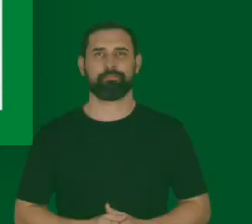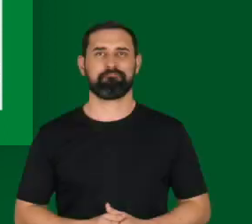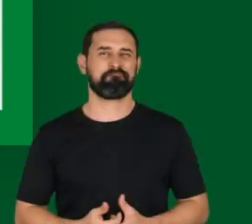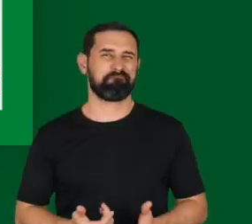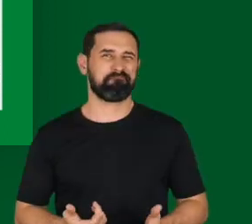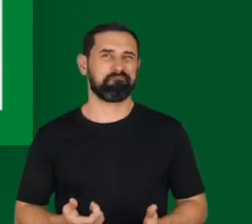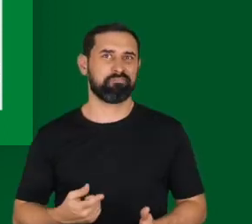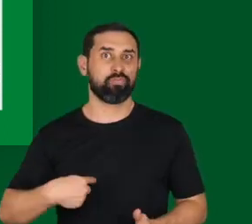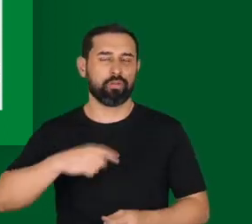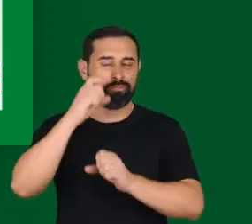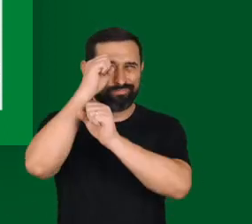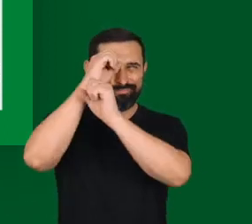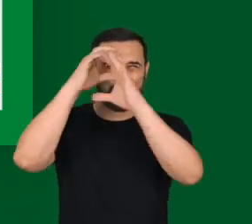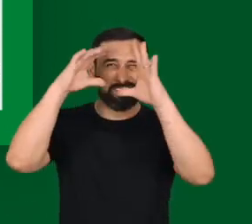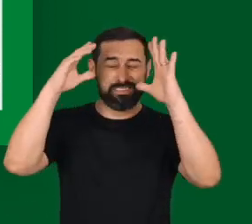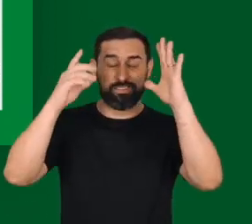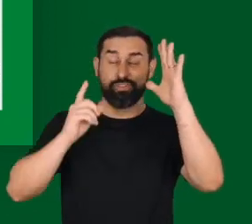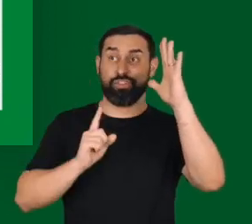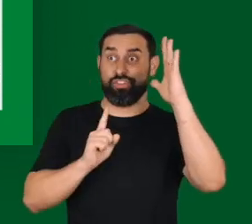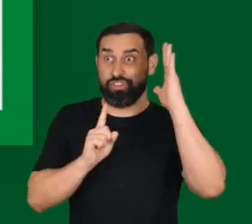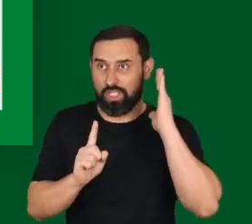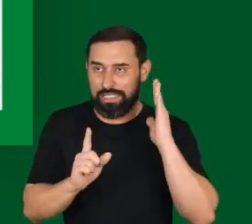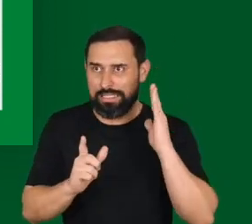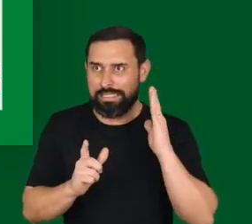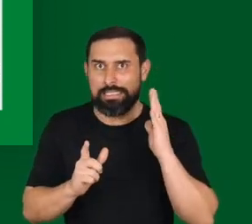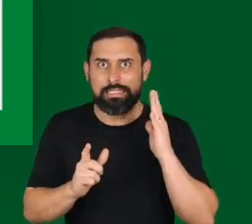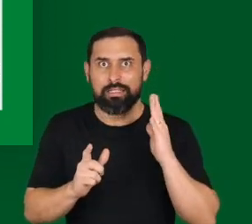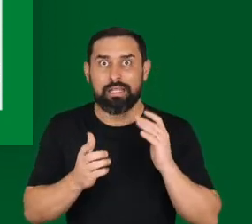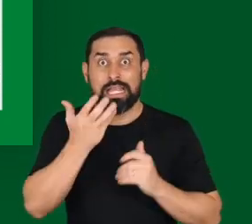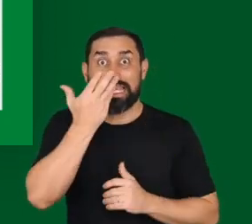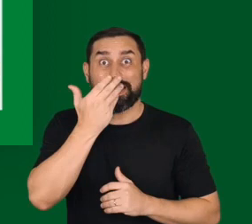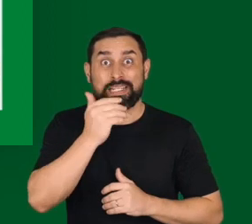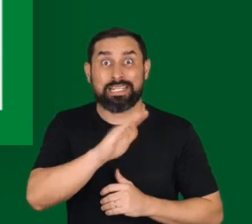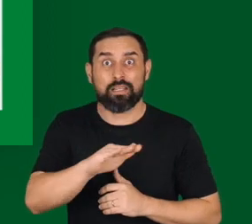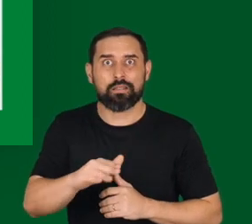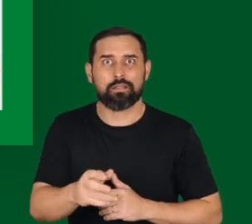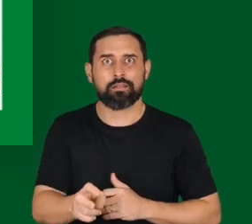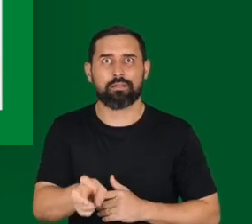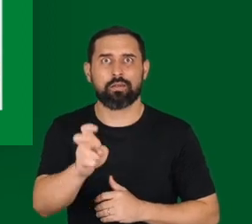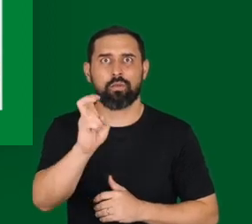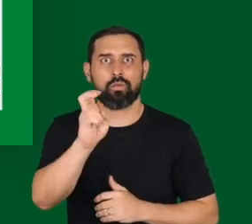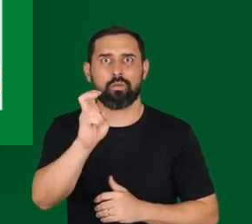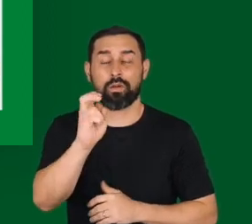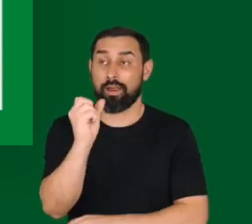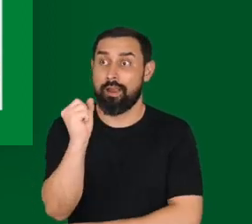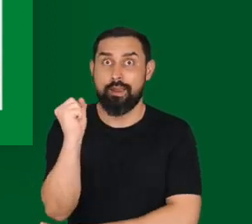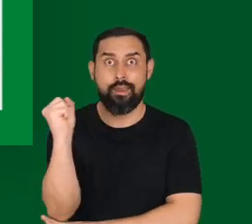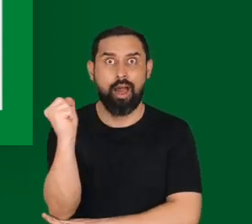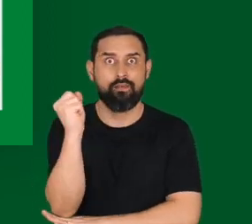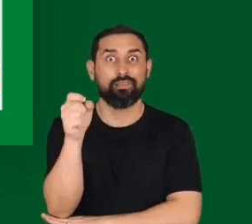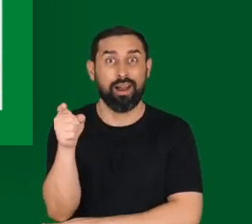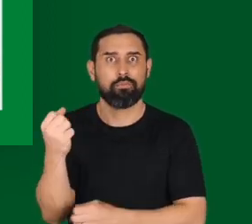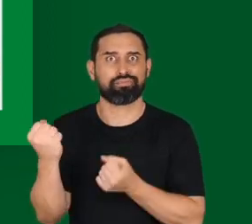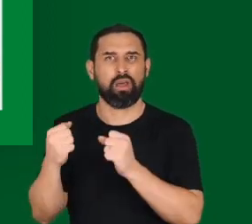Então, a gente se imagina chegando nessa cena caótica, né, onde eu tenho 5 crianças graves,